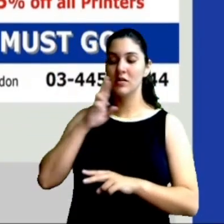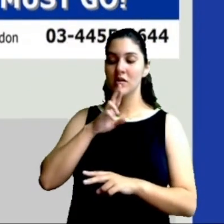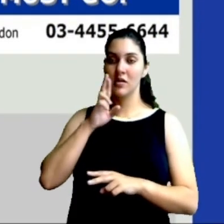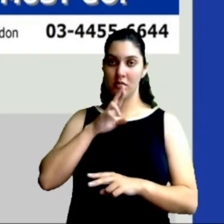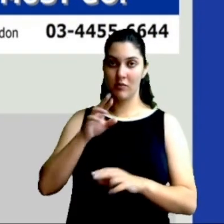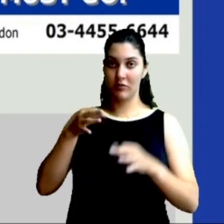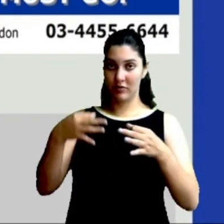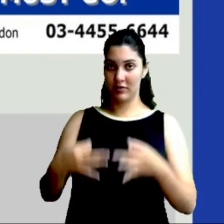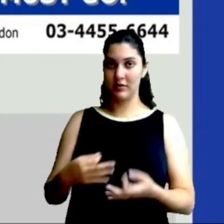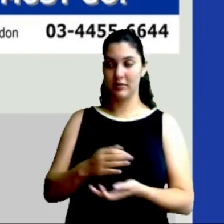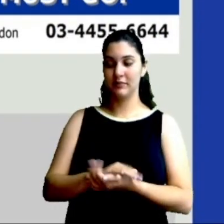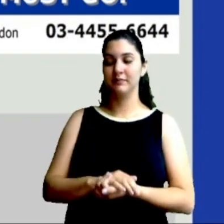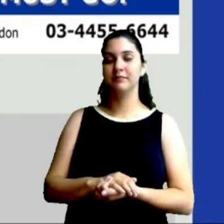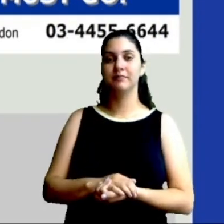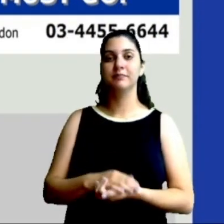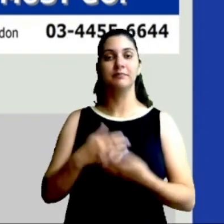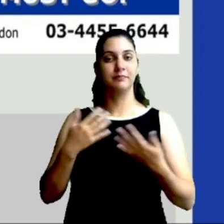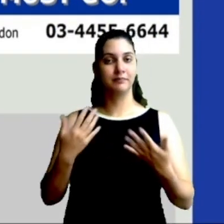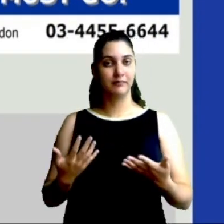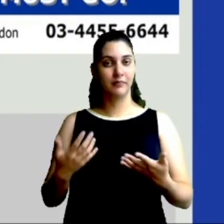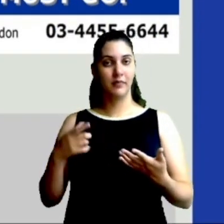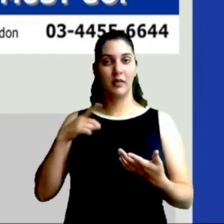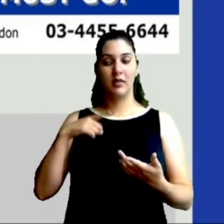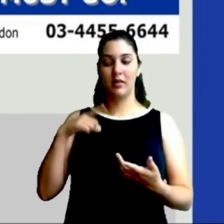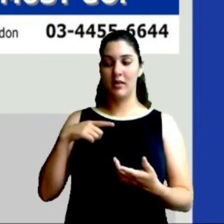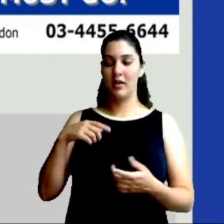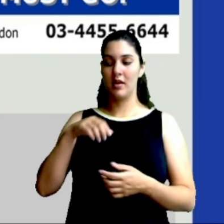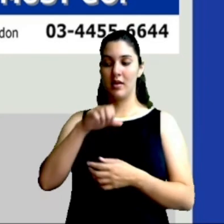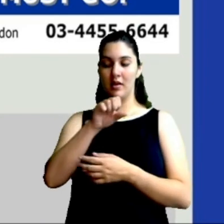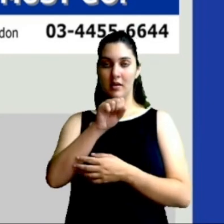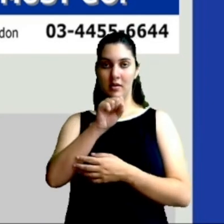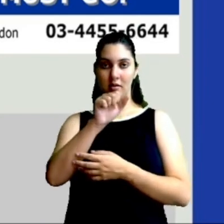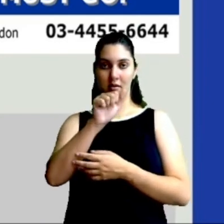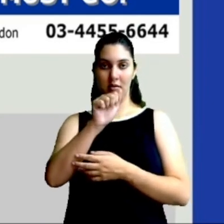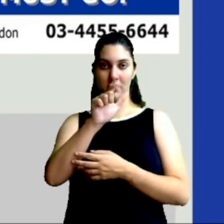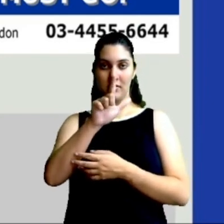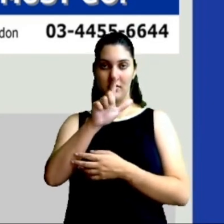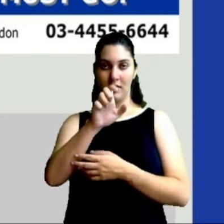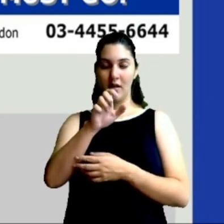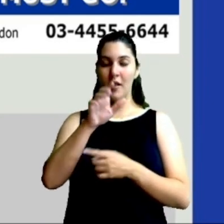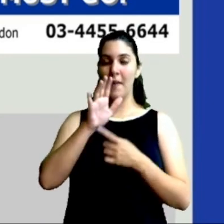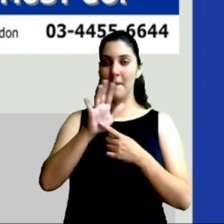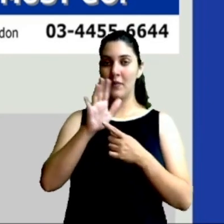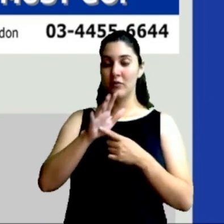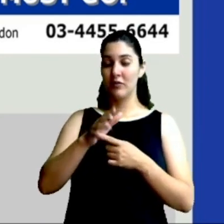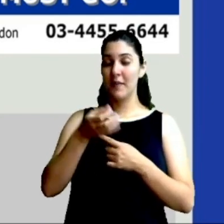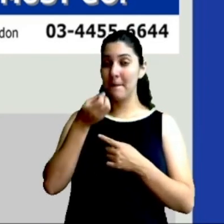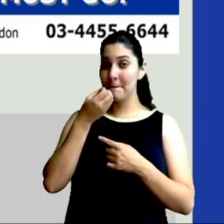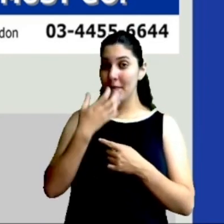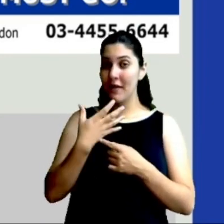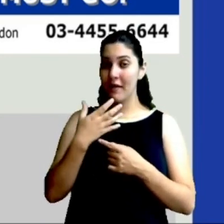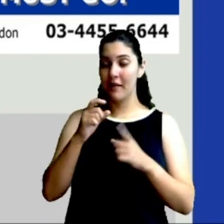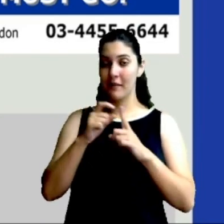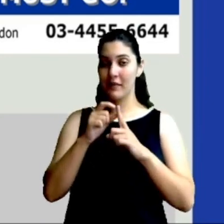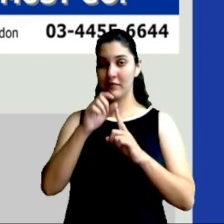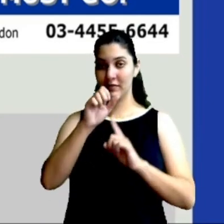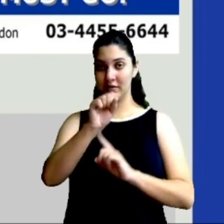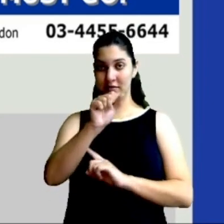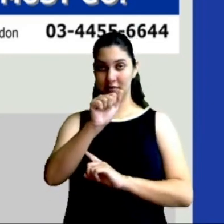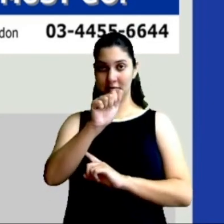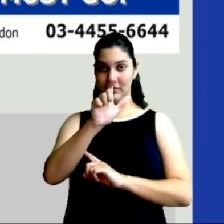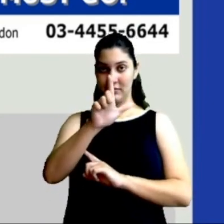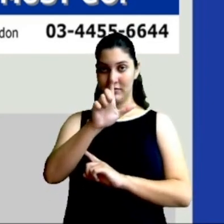nossas respostas. Gente, sale. Lembra que eu destaquei bem a palavrinha sale?